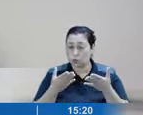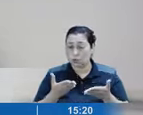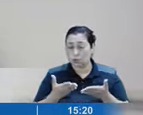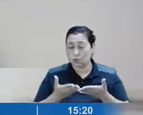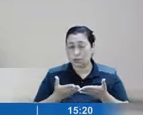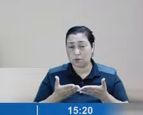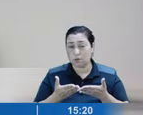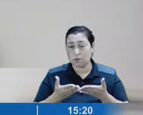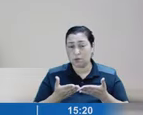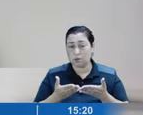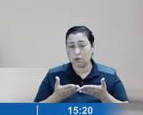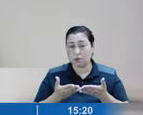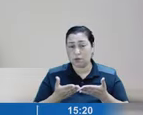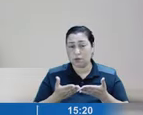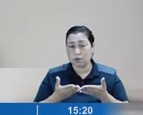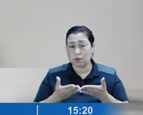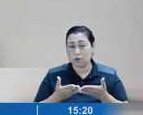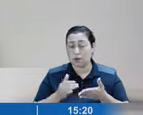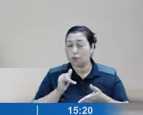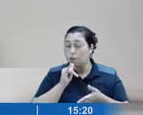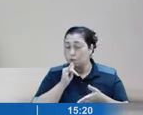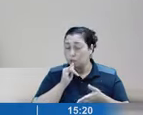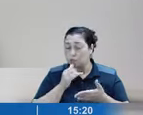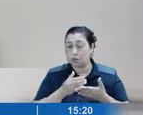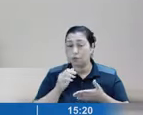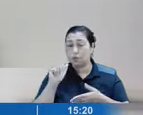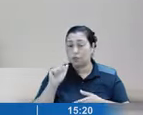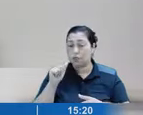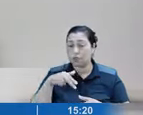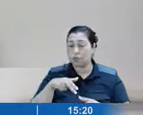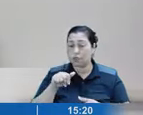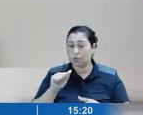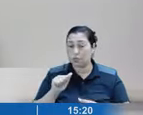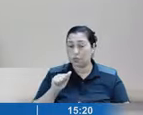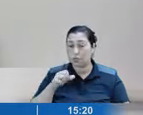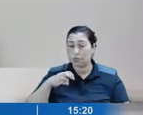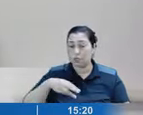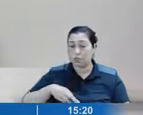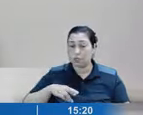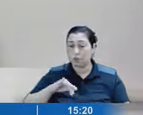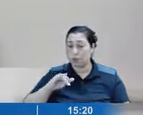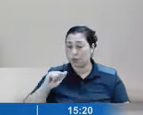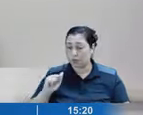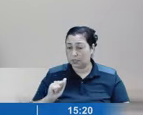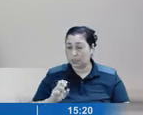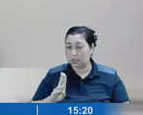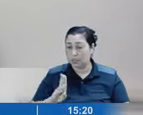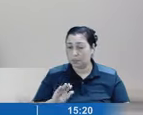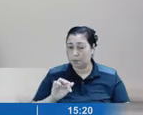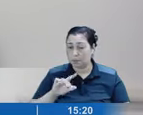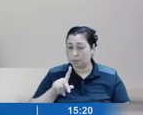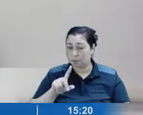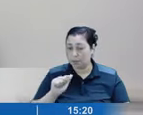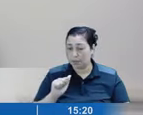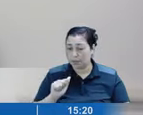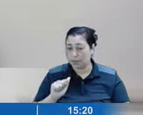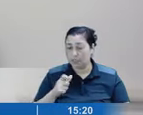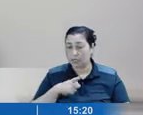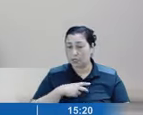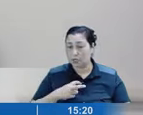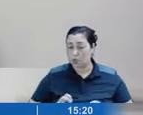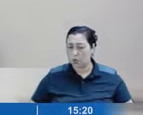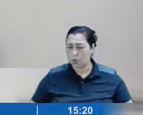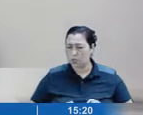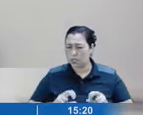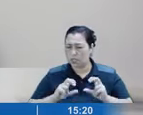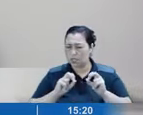né? Por exemplo, a Ana Maria Braga já teve um câncer de canal anal. O dela era esse mais baixo, que é um câncer de